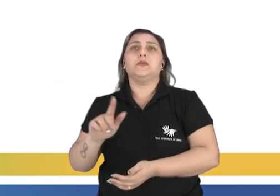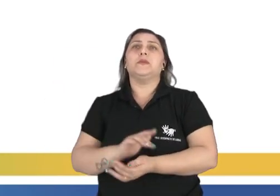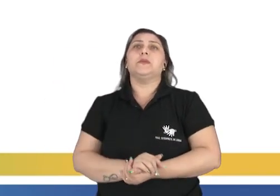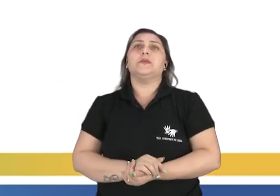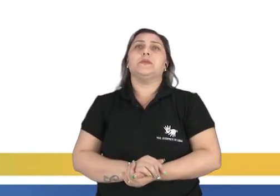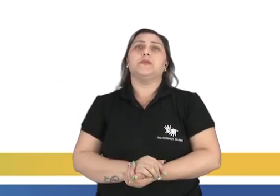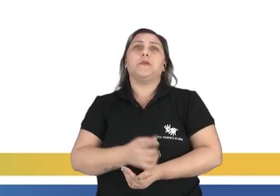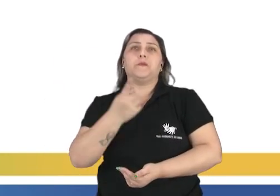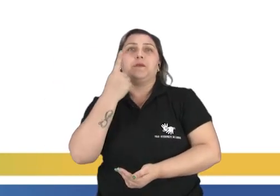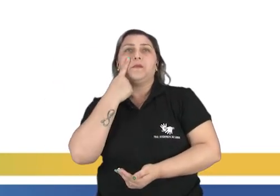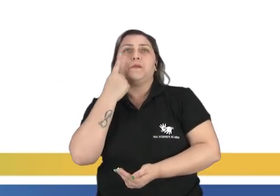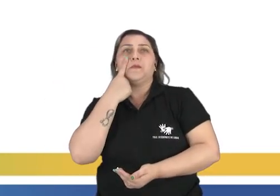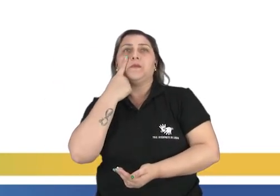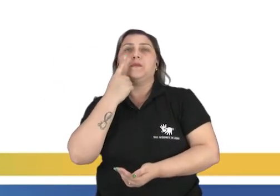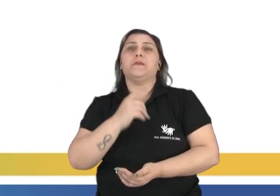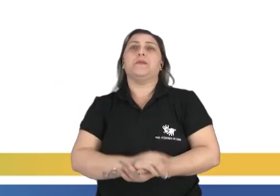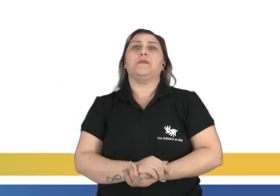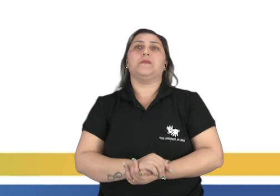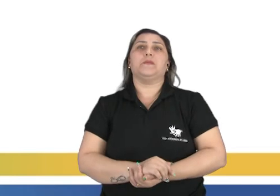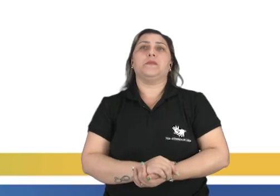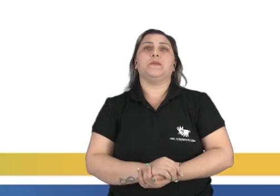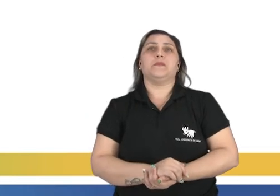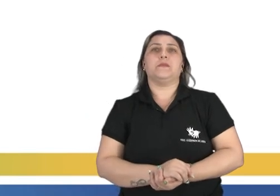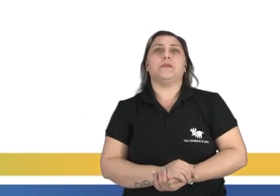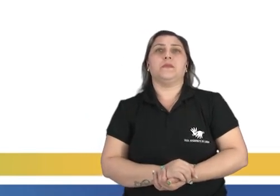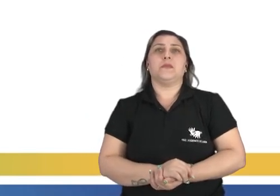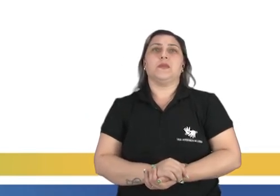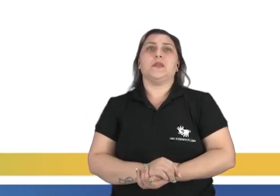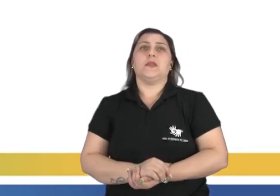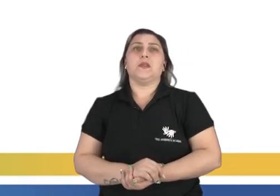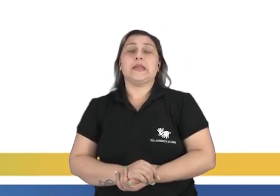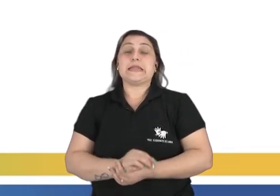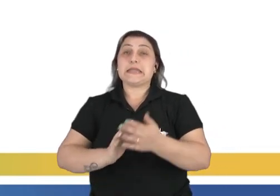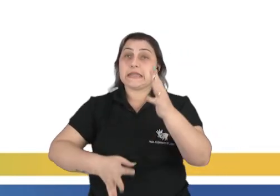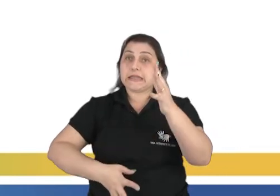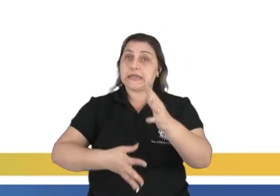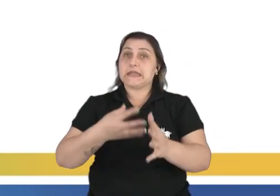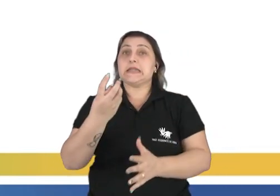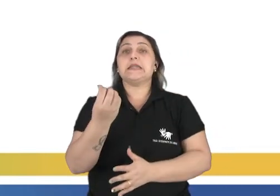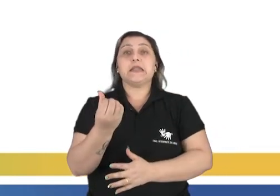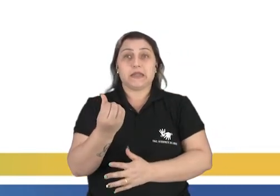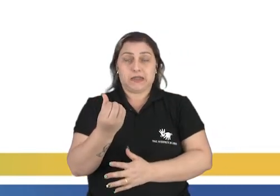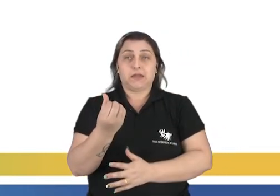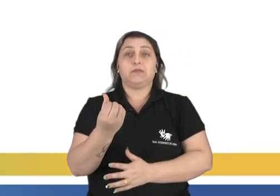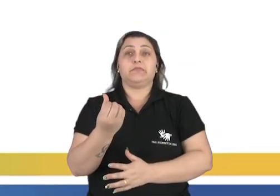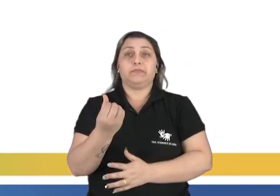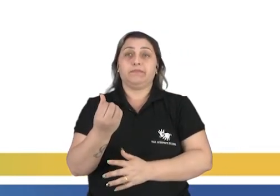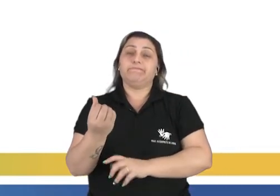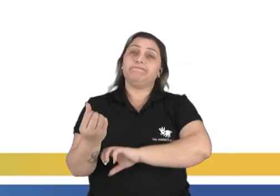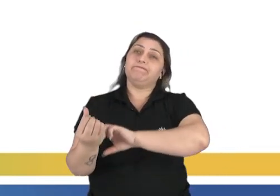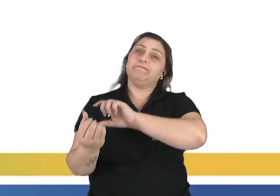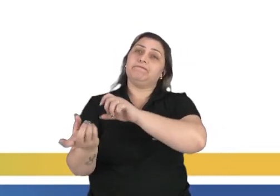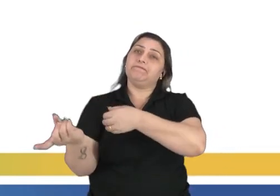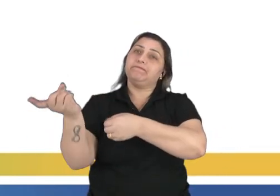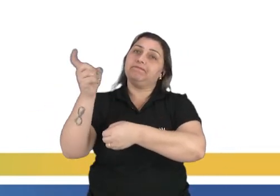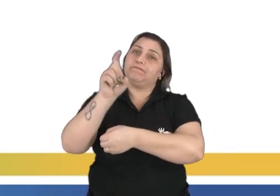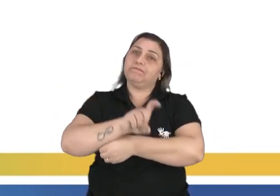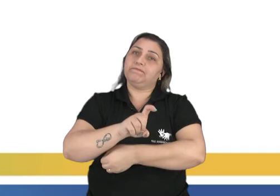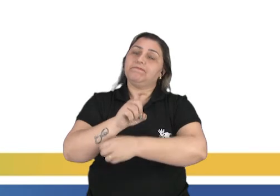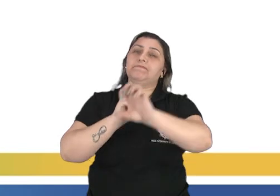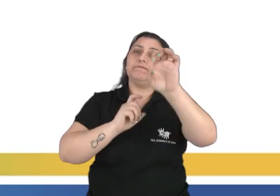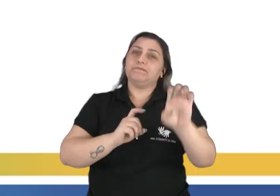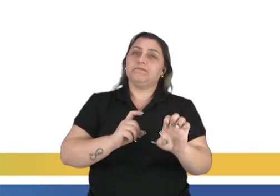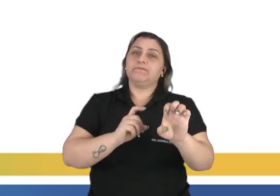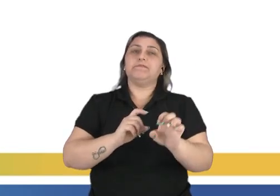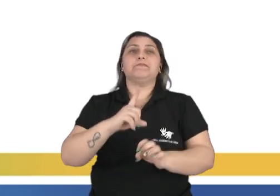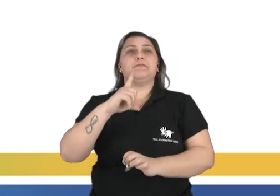quilogramas. Veja que quando você vai pular uma casa para outra, vamos ter cerca de 6 casas para a esquerda,